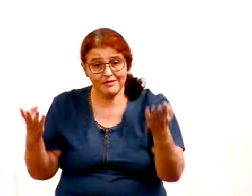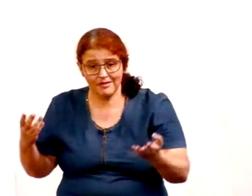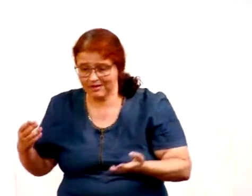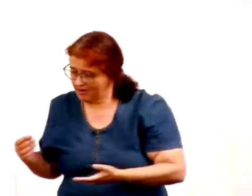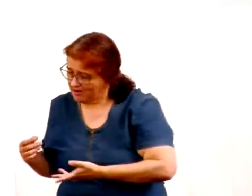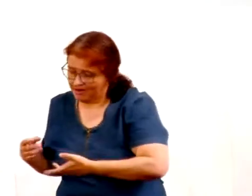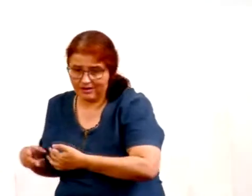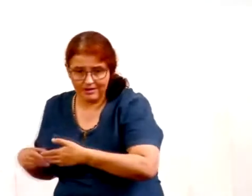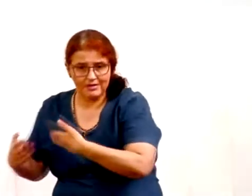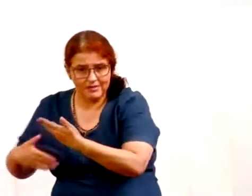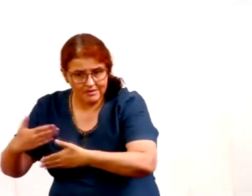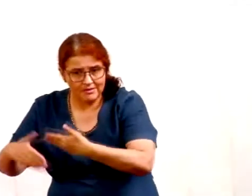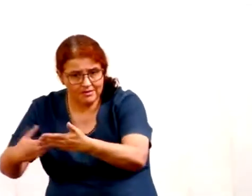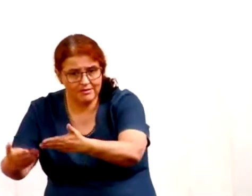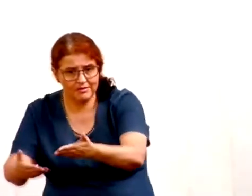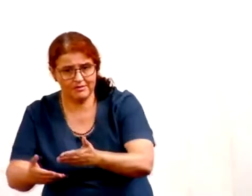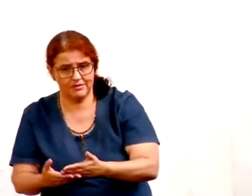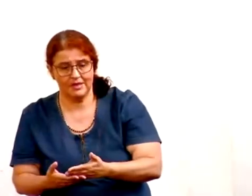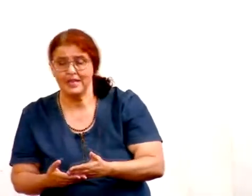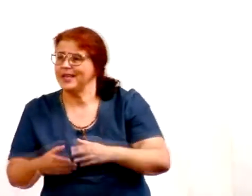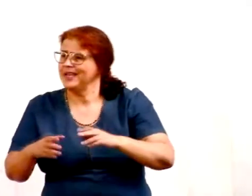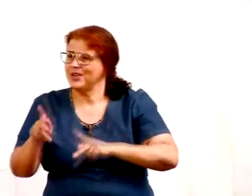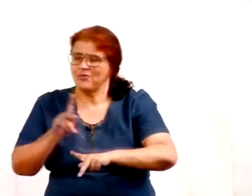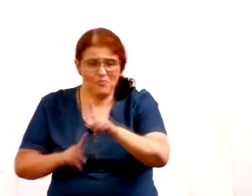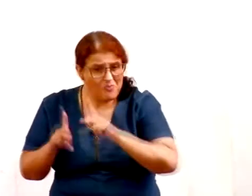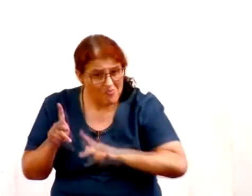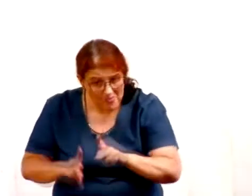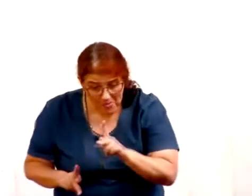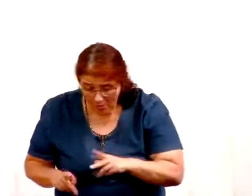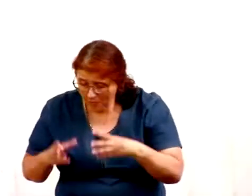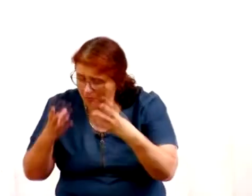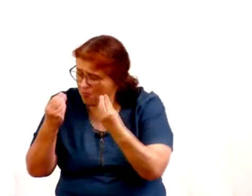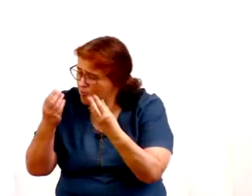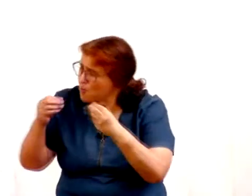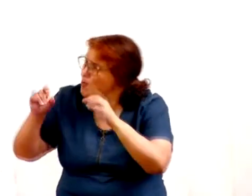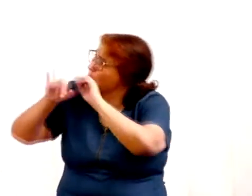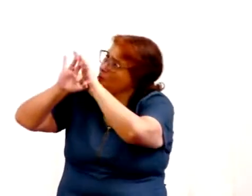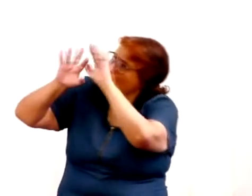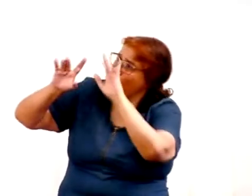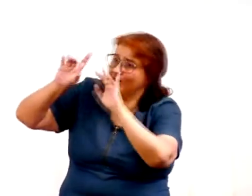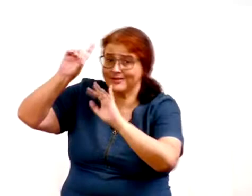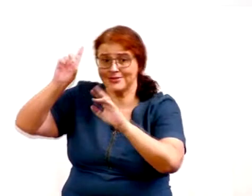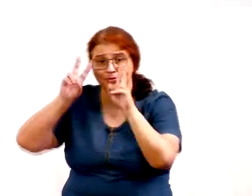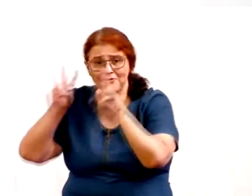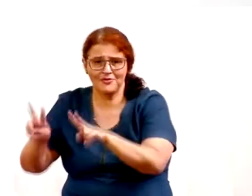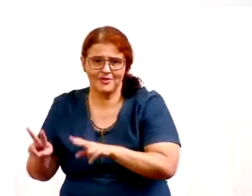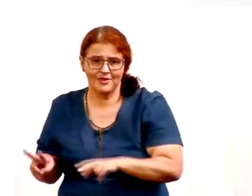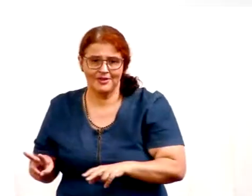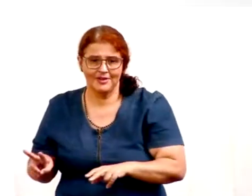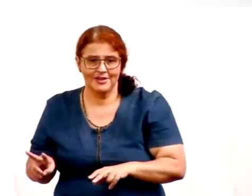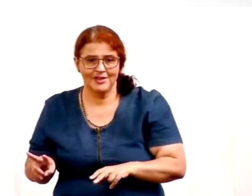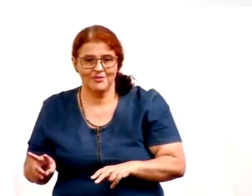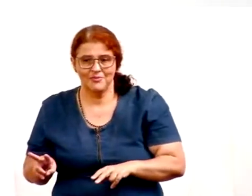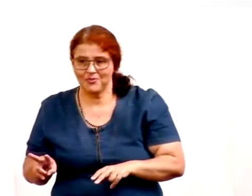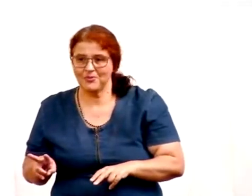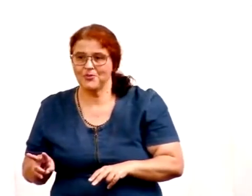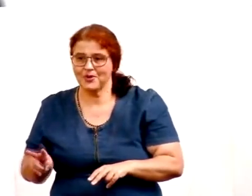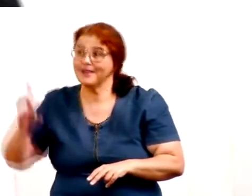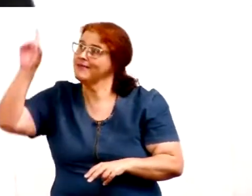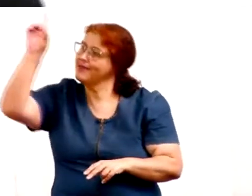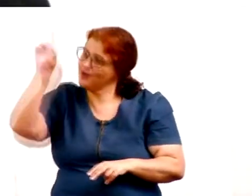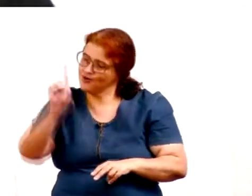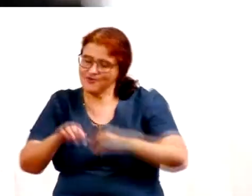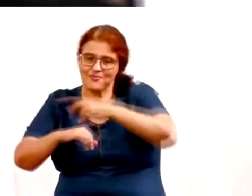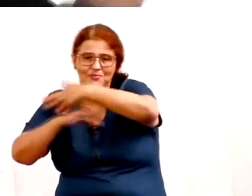o poder e a glória de Deus, talvez como nenhuma outra geração. Talvez não haja paralelo na Bíblia